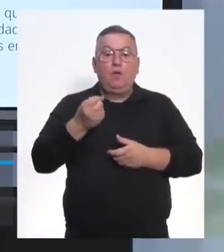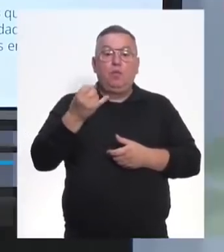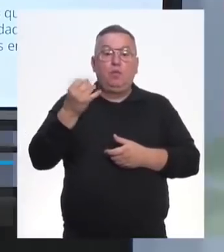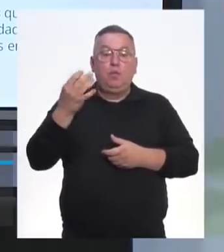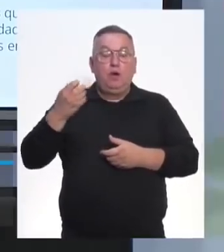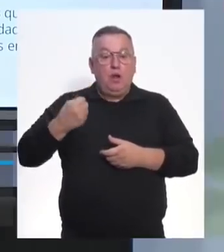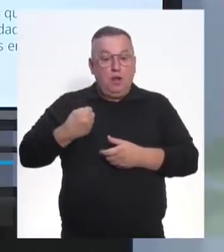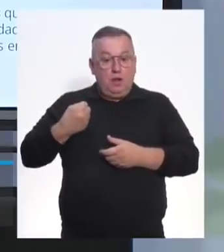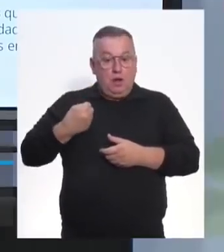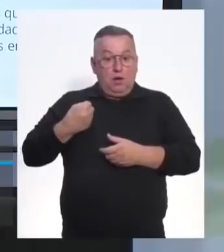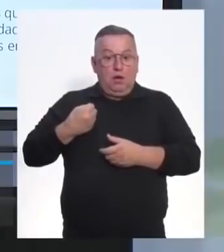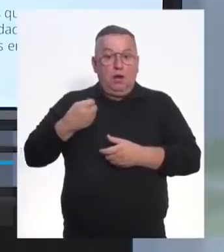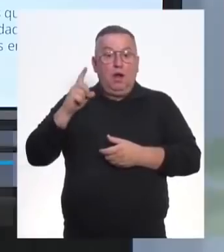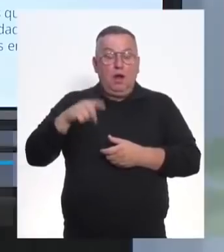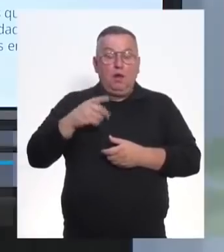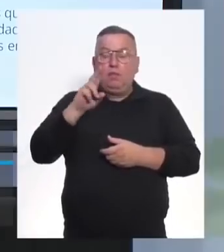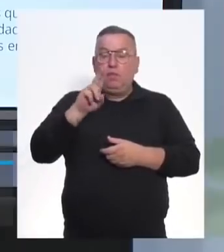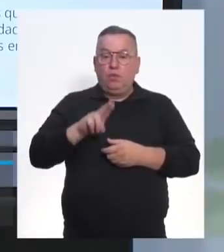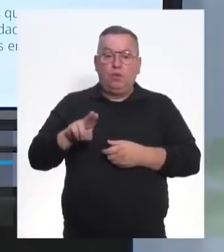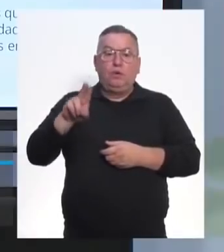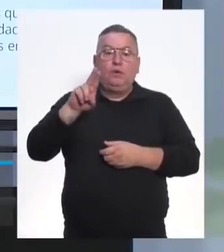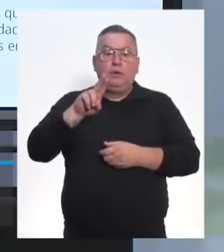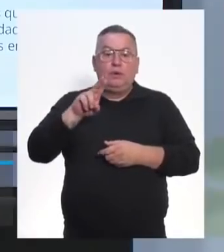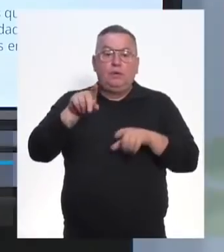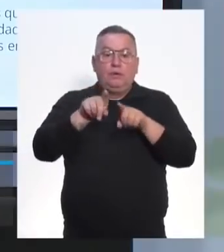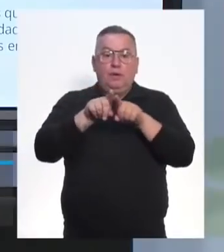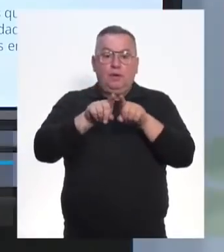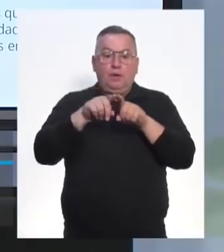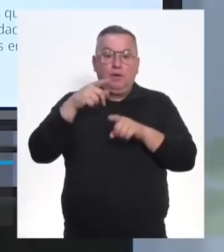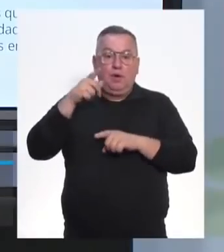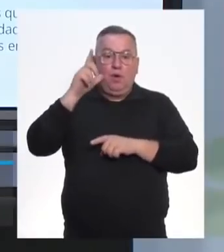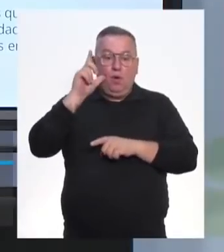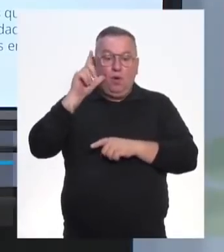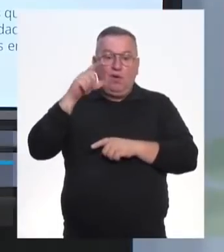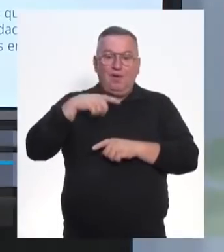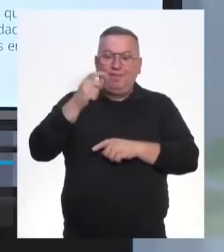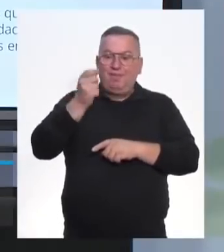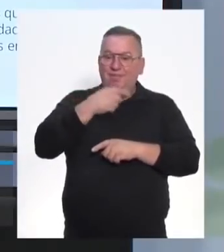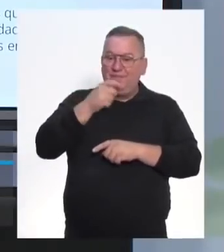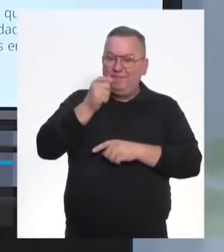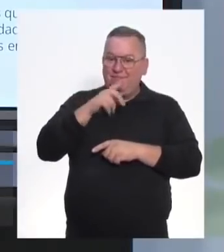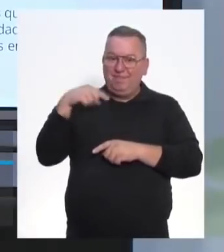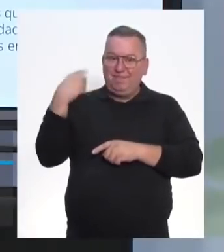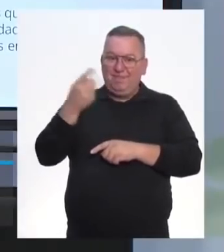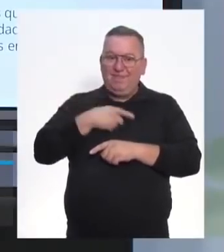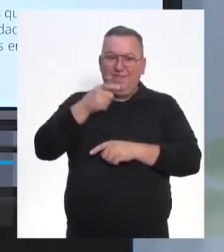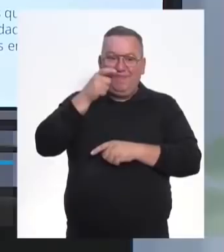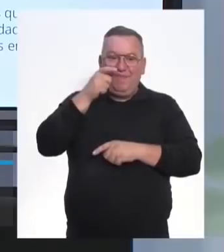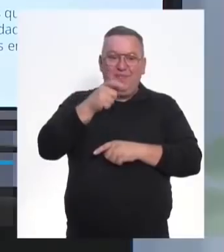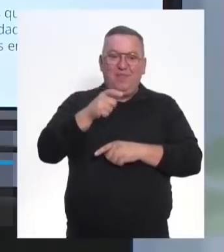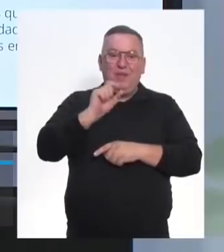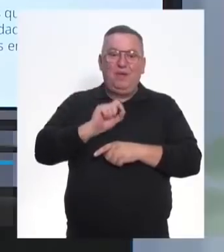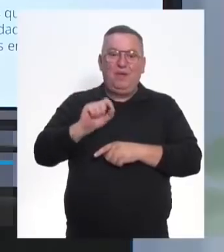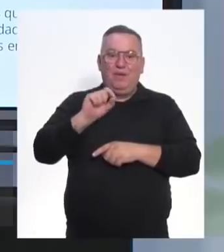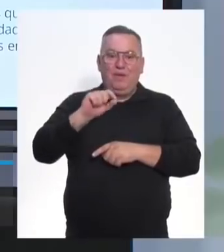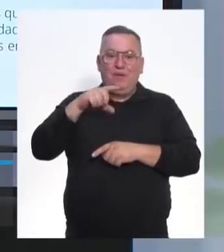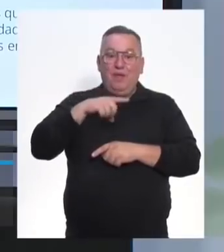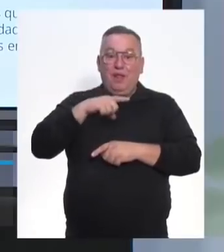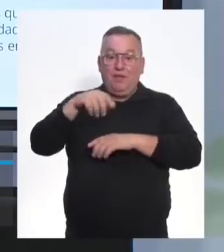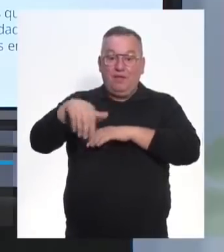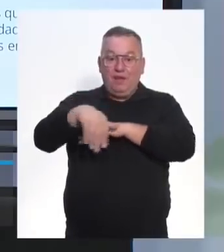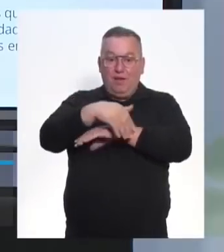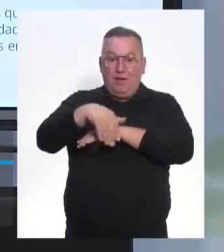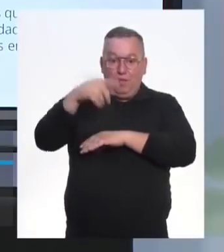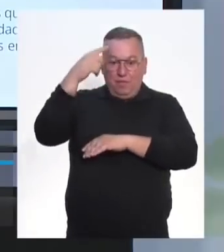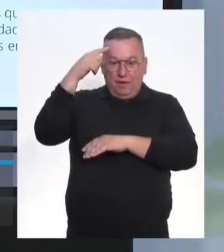uma parte muito utilizada, né? Inclusive, ontem foi uma piada nossa que nós vimos. Tava lá na rua, então